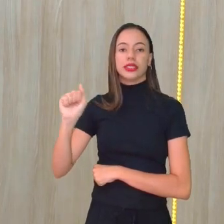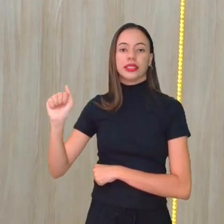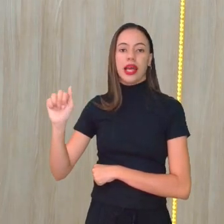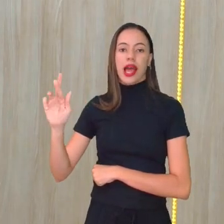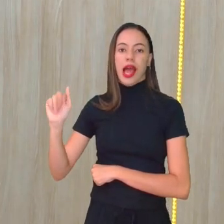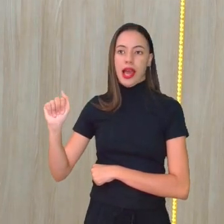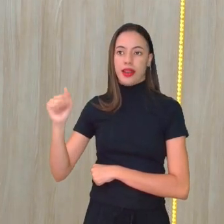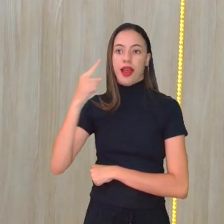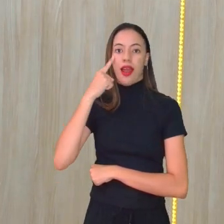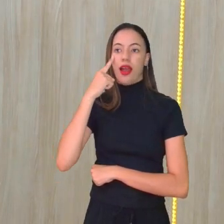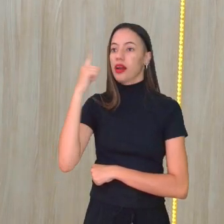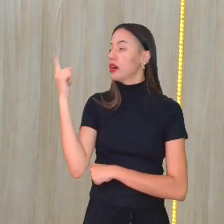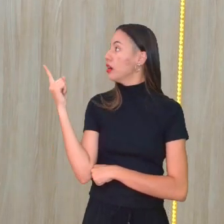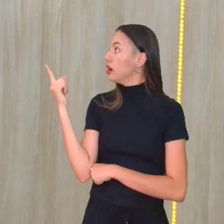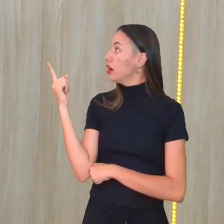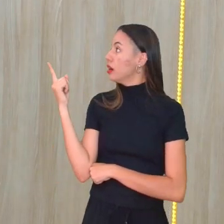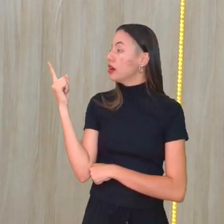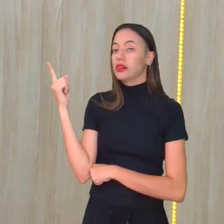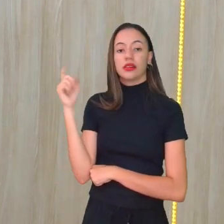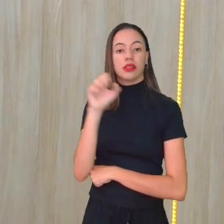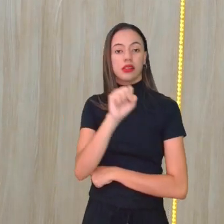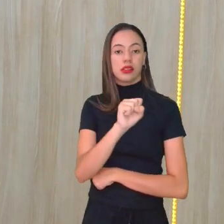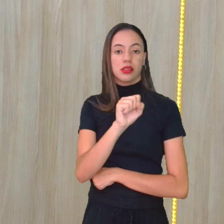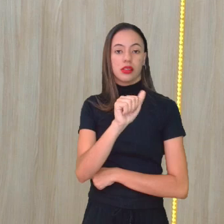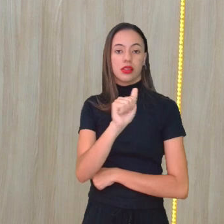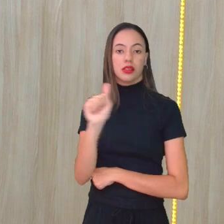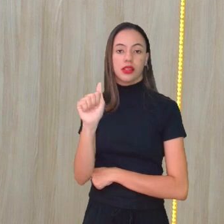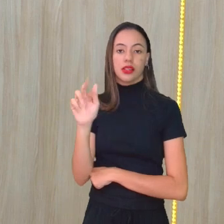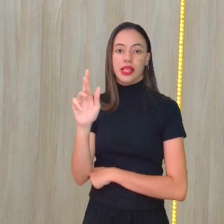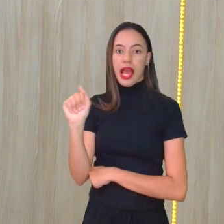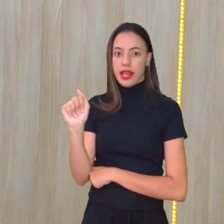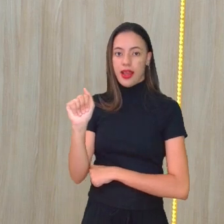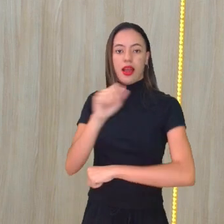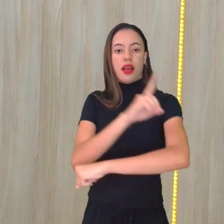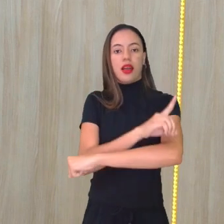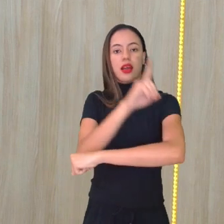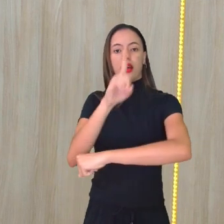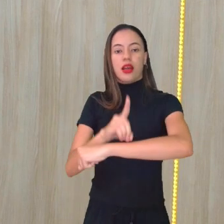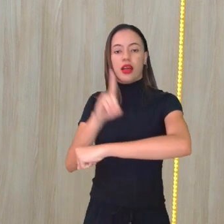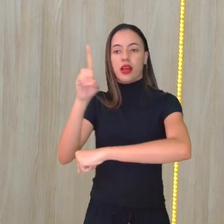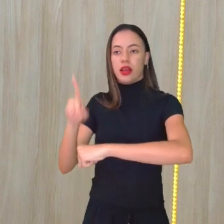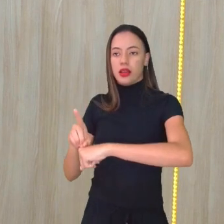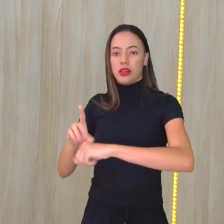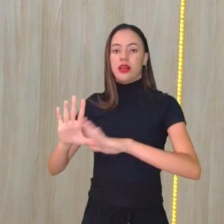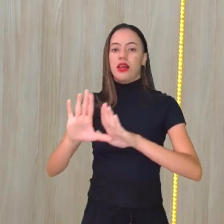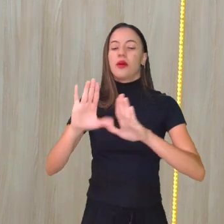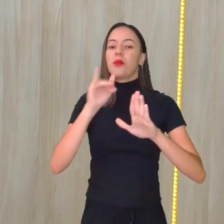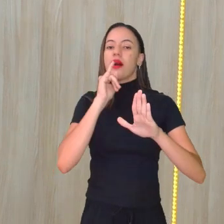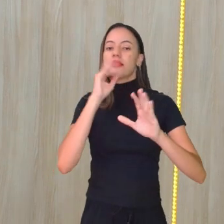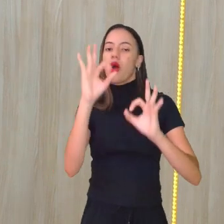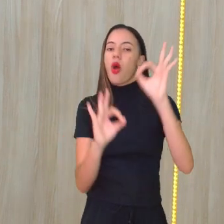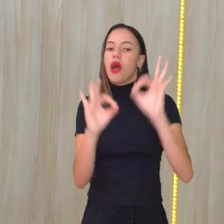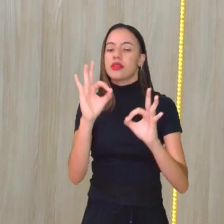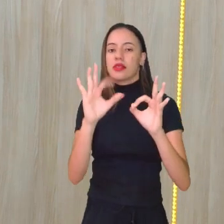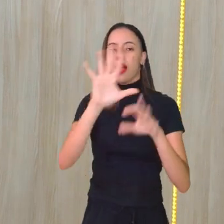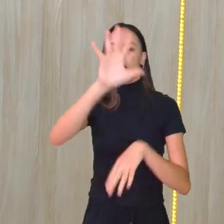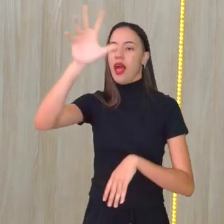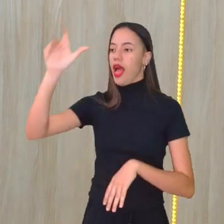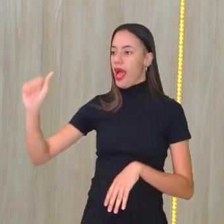aqui. E é o deserto do Saara que vai dividir, por exemplo, o continente africano entre a